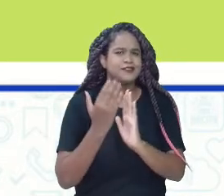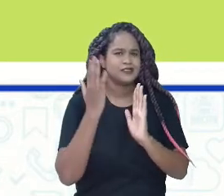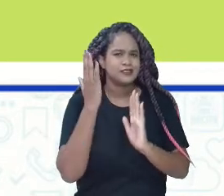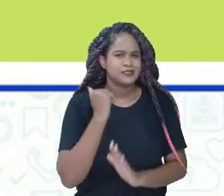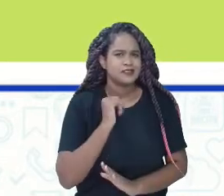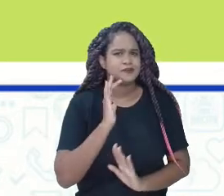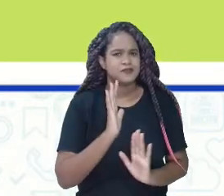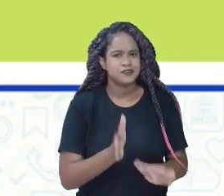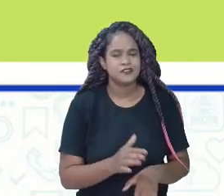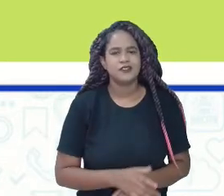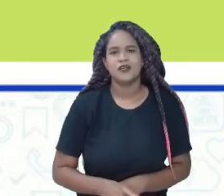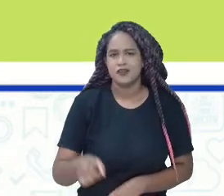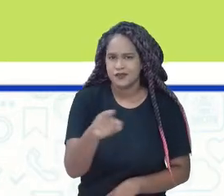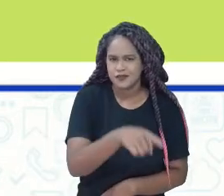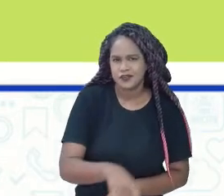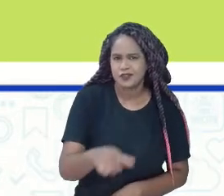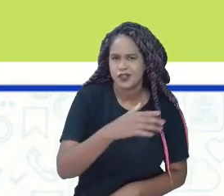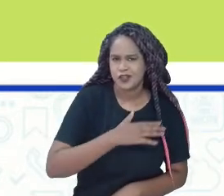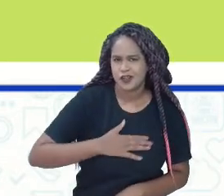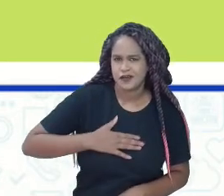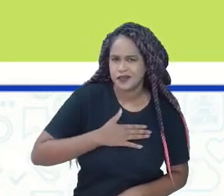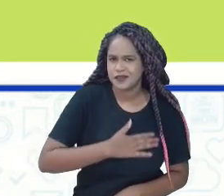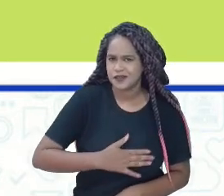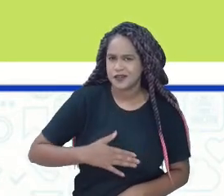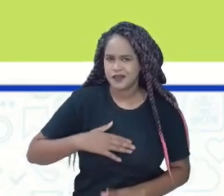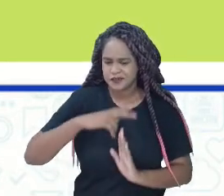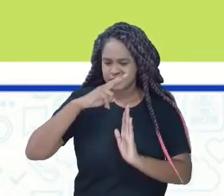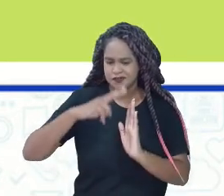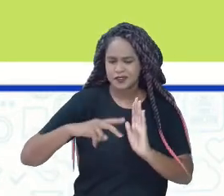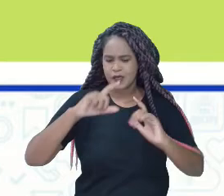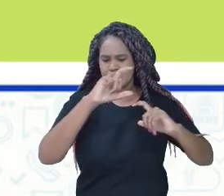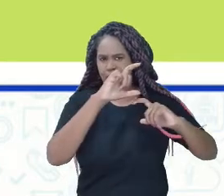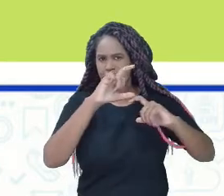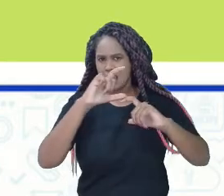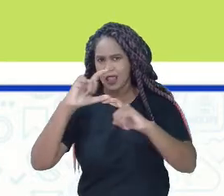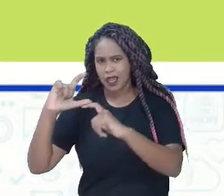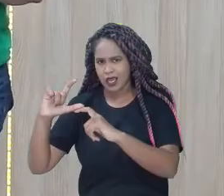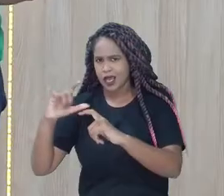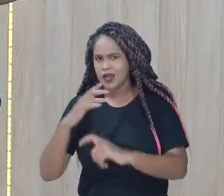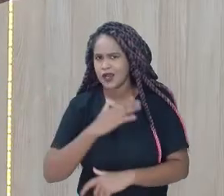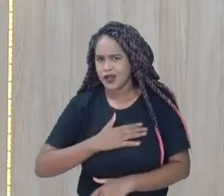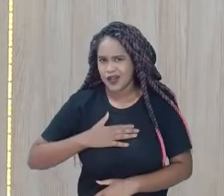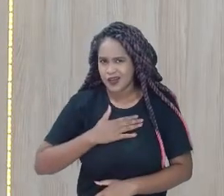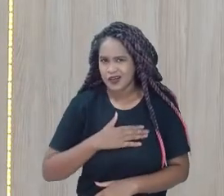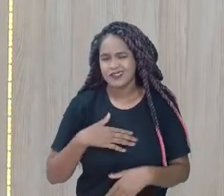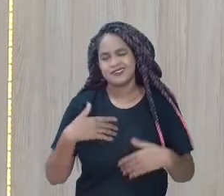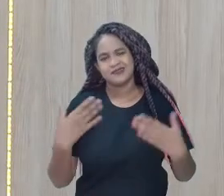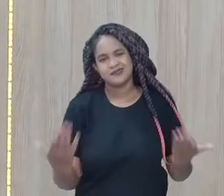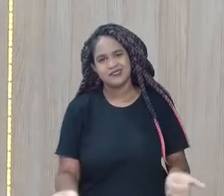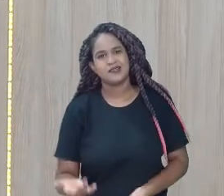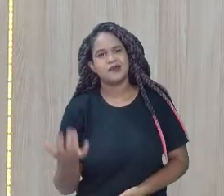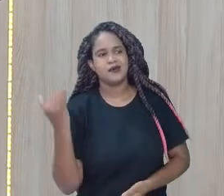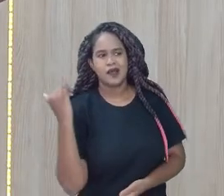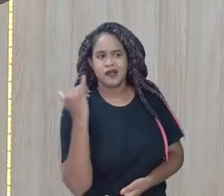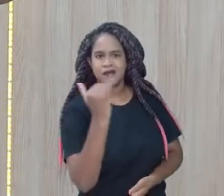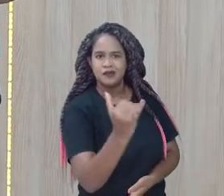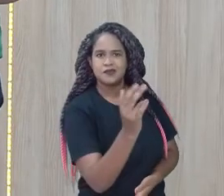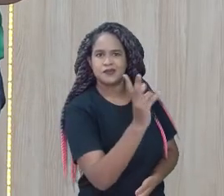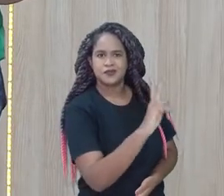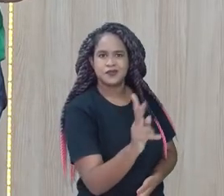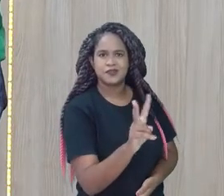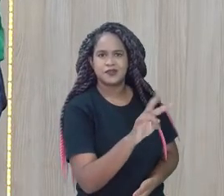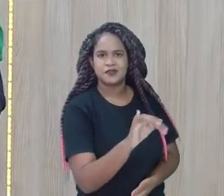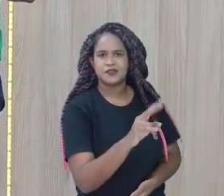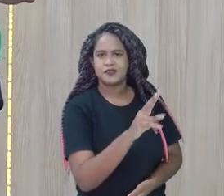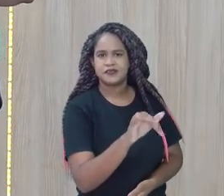aí, vocês gostam de ler histórias em quadrinhos? Compartilha aí com a professora Viviane, tá? E